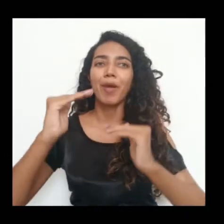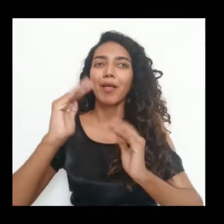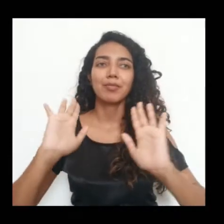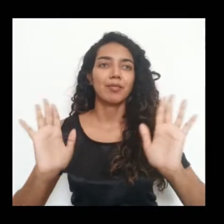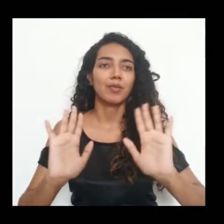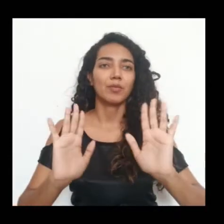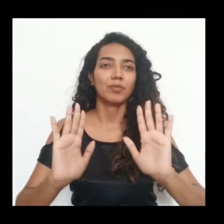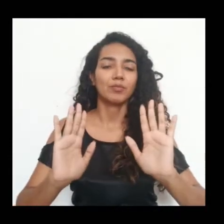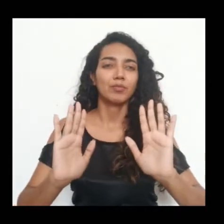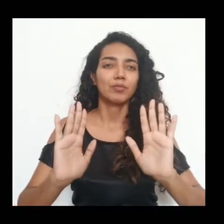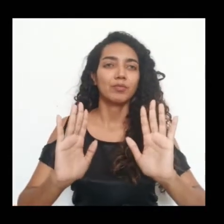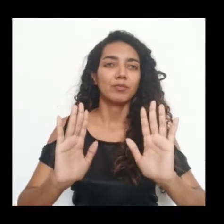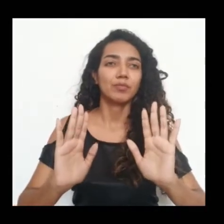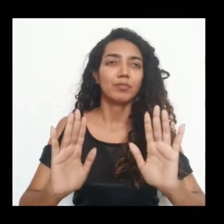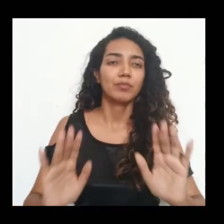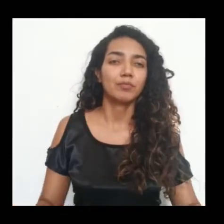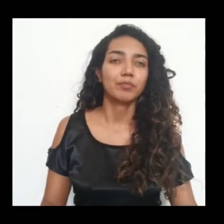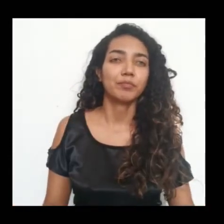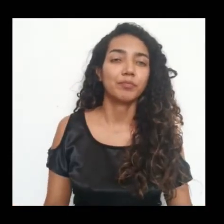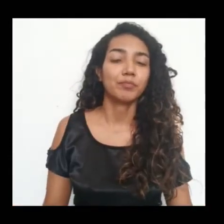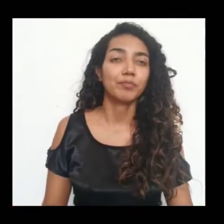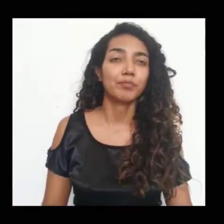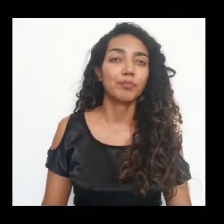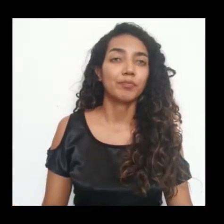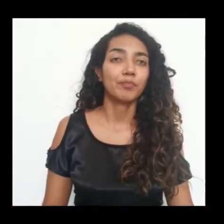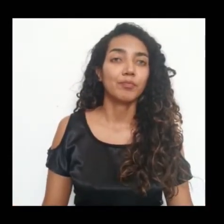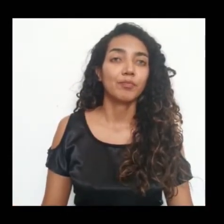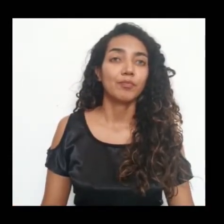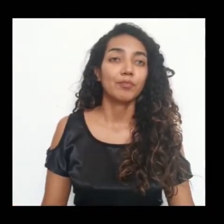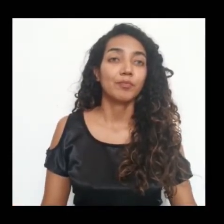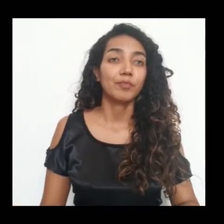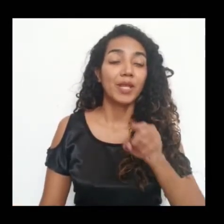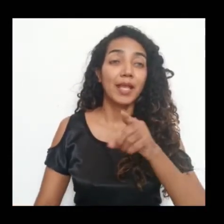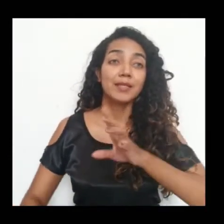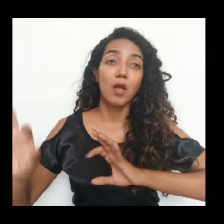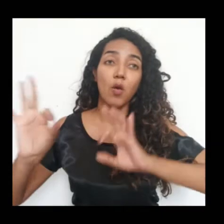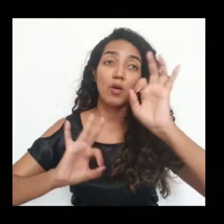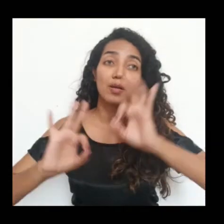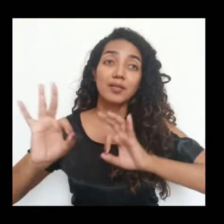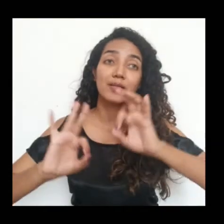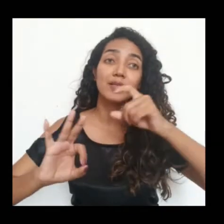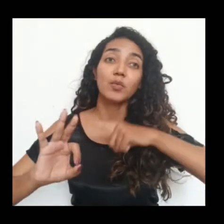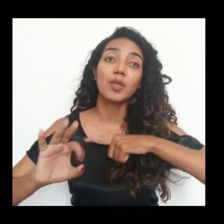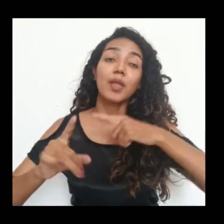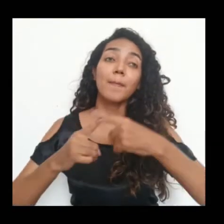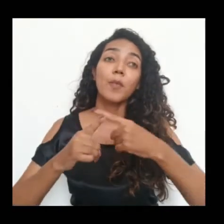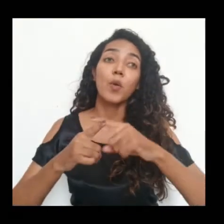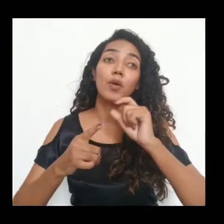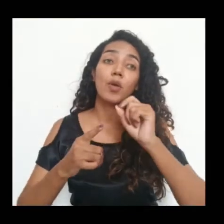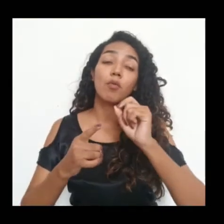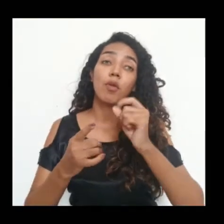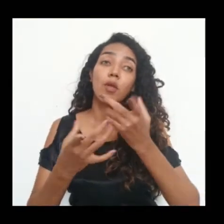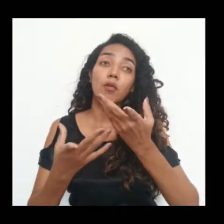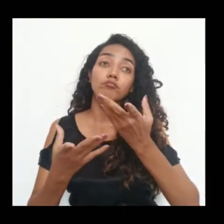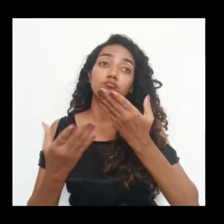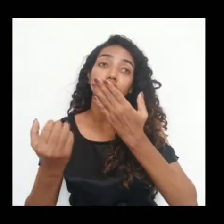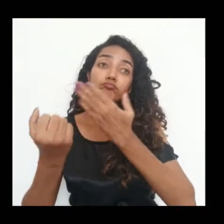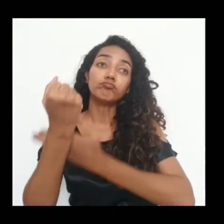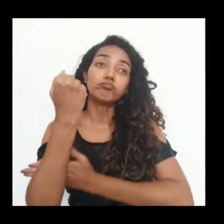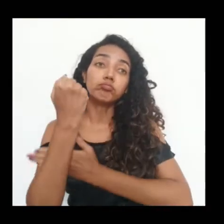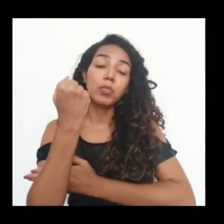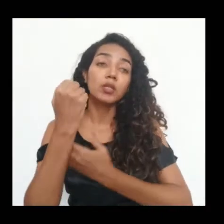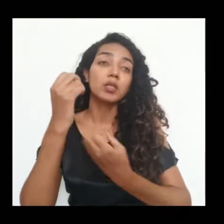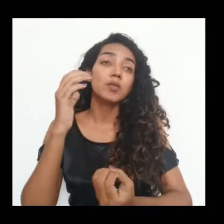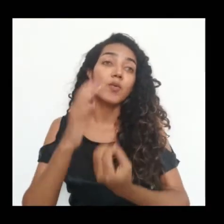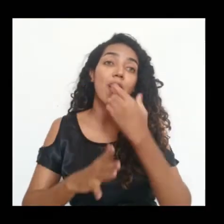Essa hierarquia, no fim das contas, ela existe porque os diretórios são criados desta forma, mas o pacote